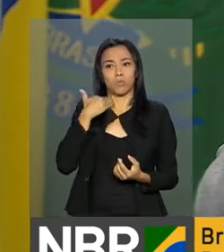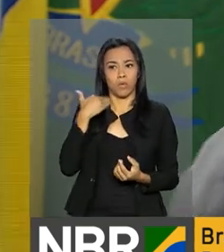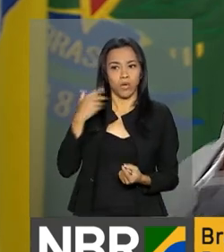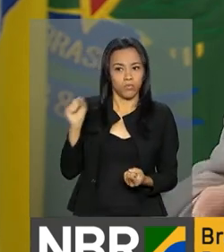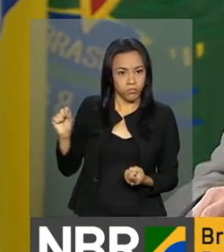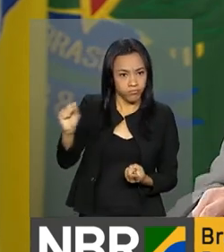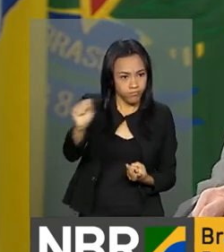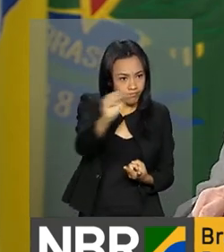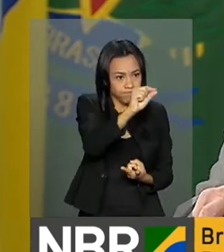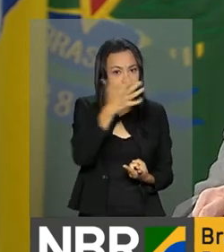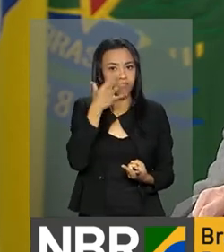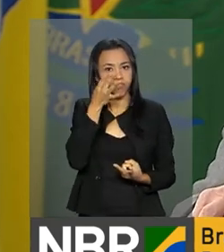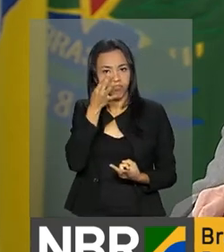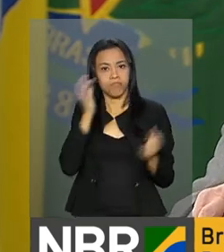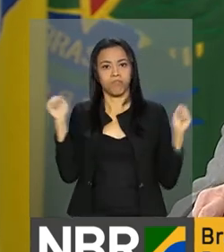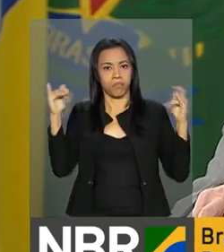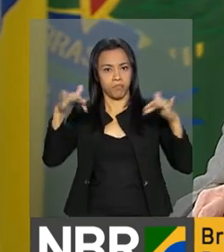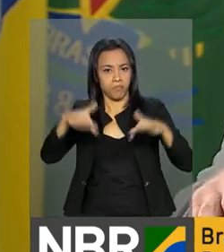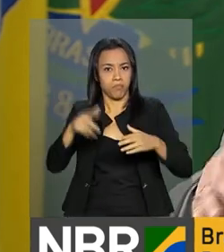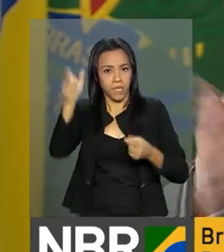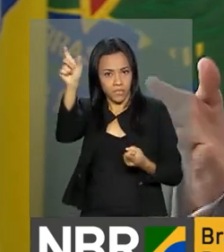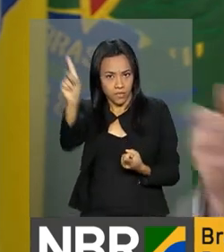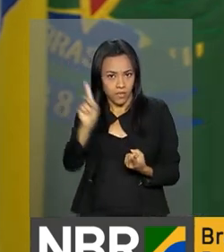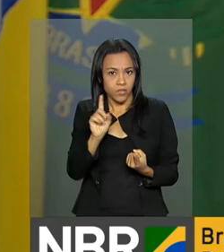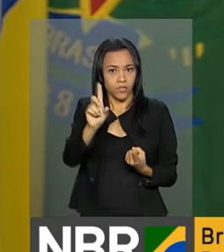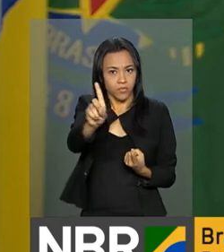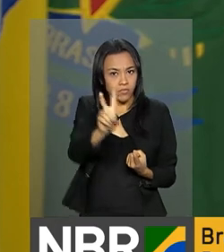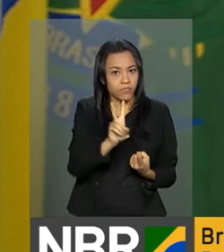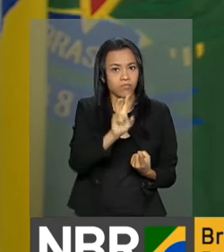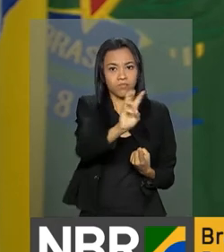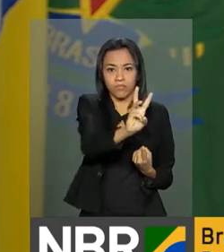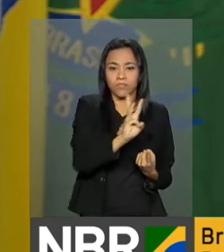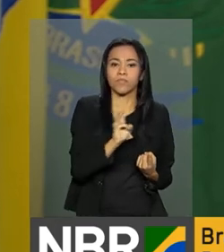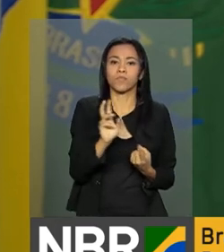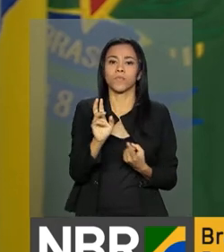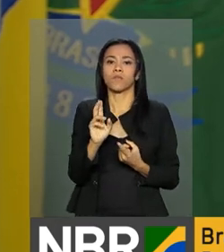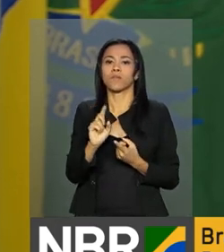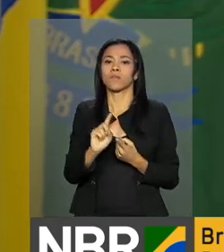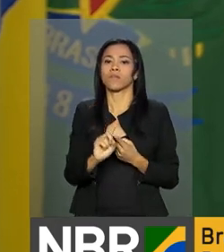a questão caffarelli ok o